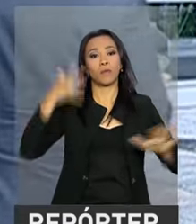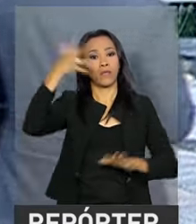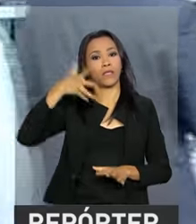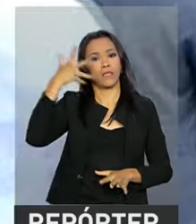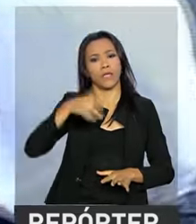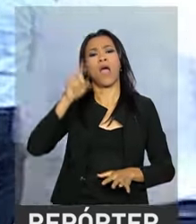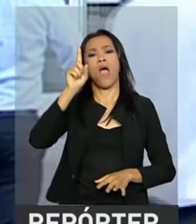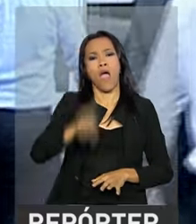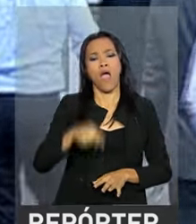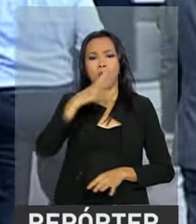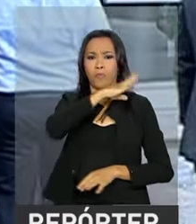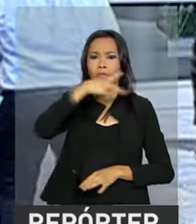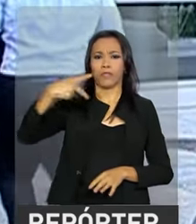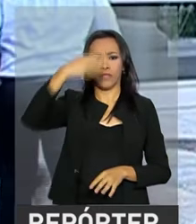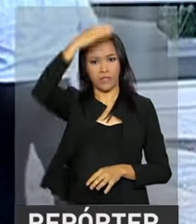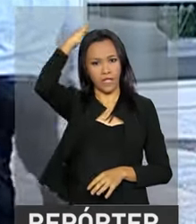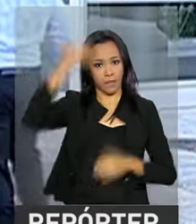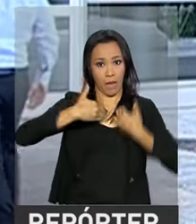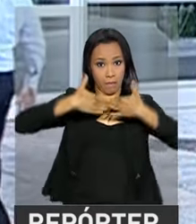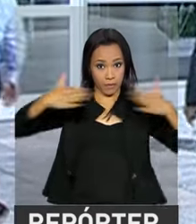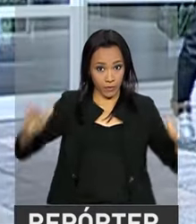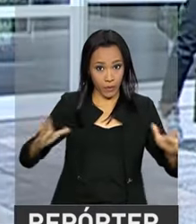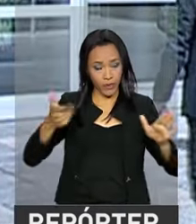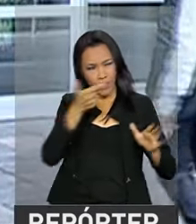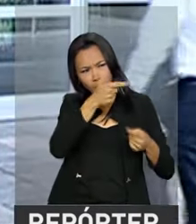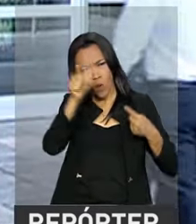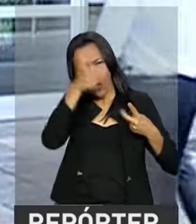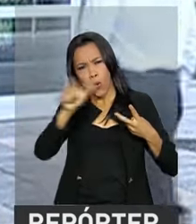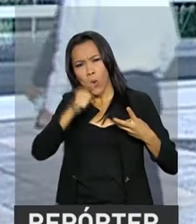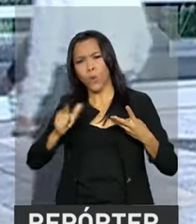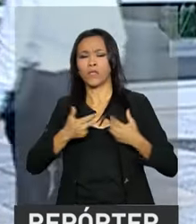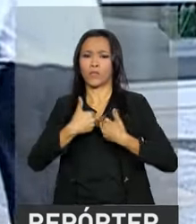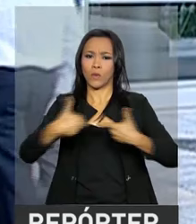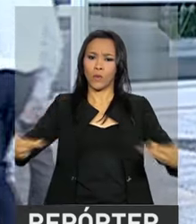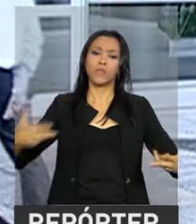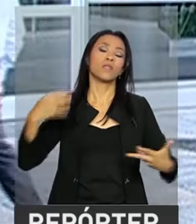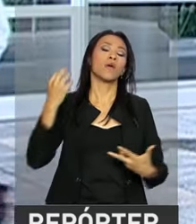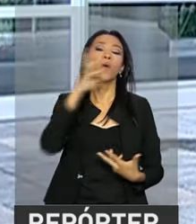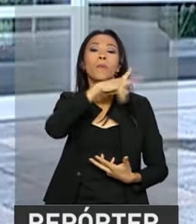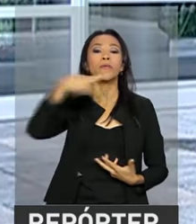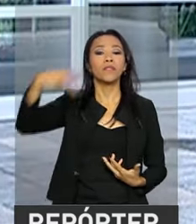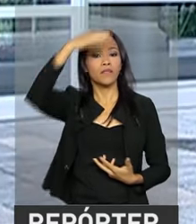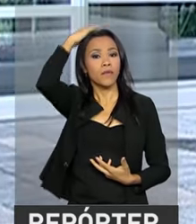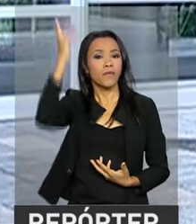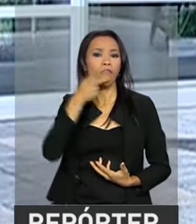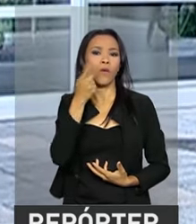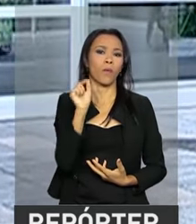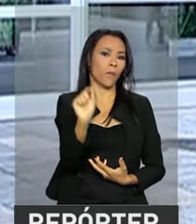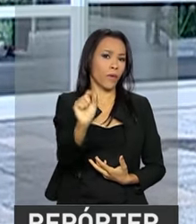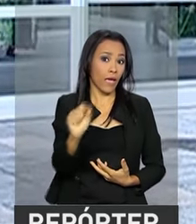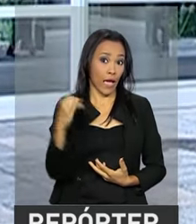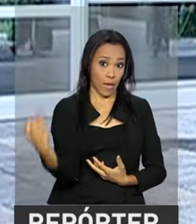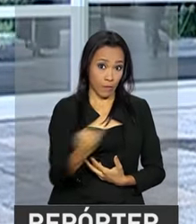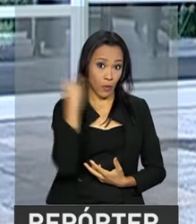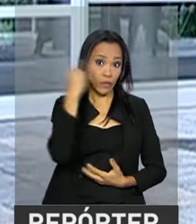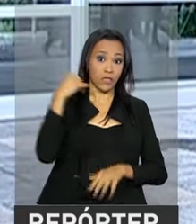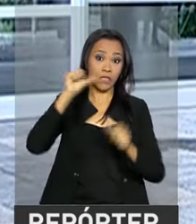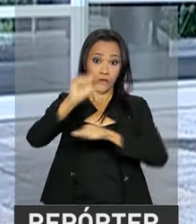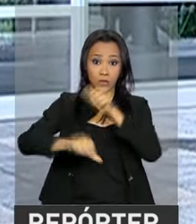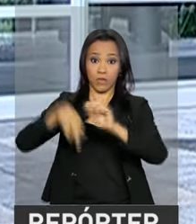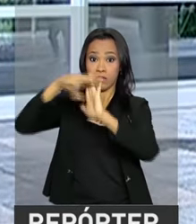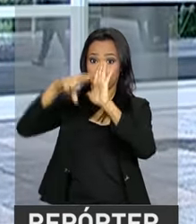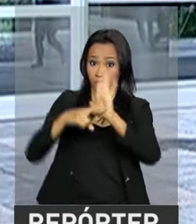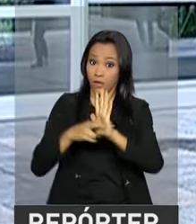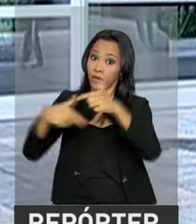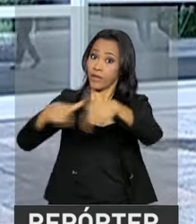da República, Michel Temer, e entre outras coisas, o presidente Temer destacou a importância da reforma trabalhista para dar